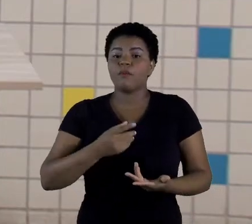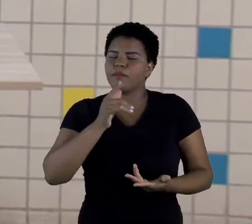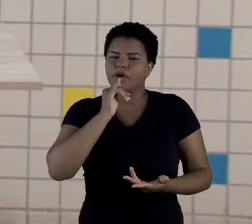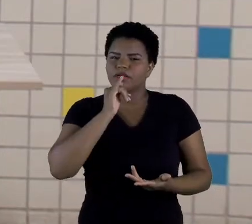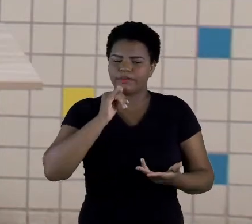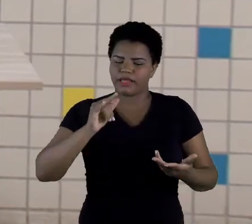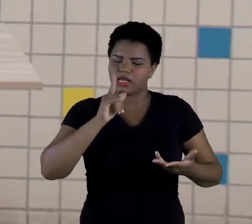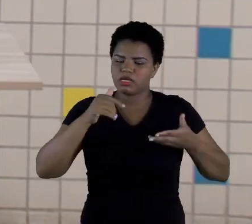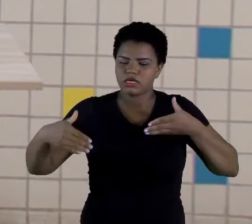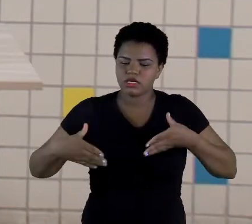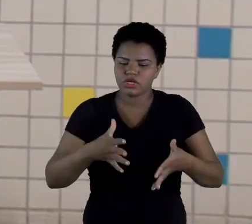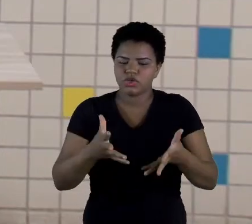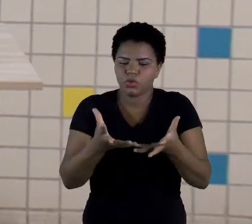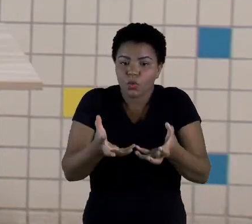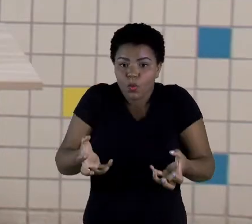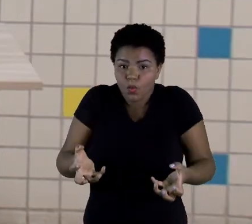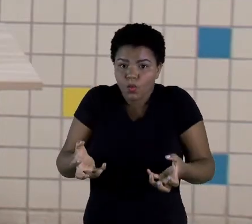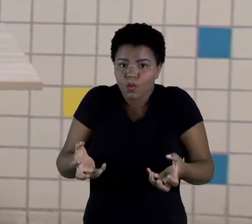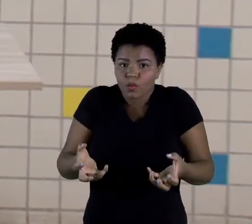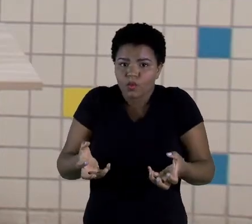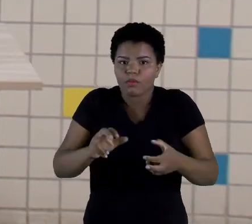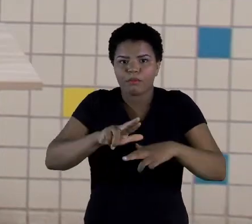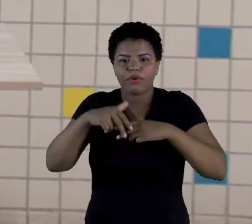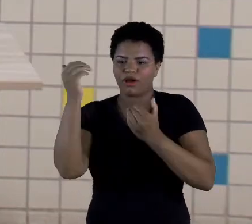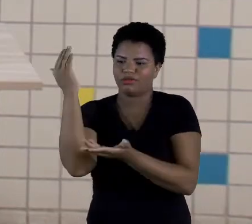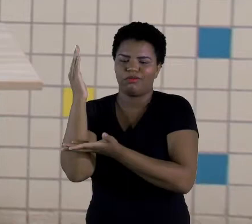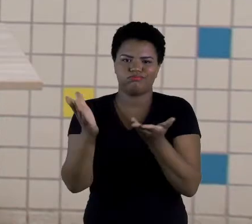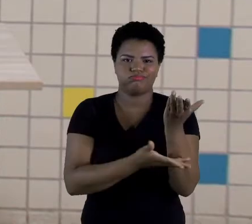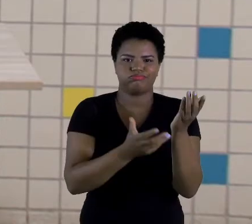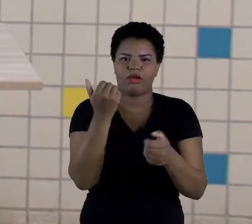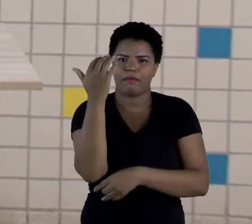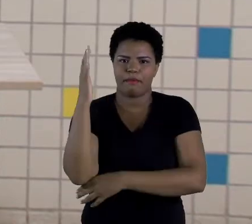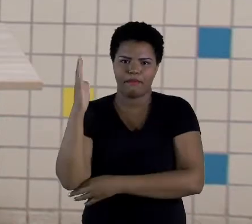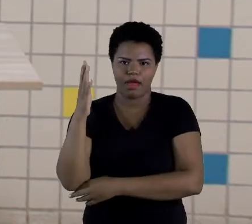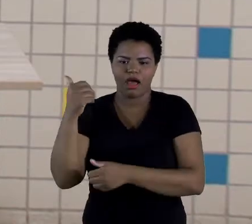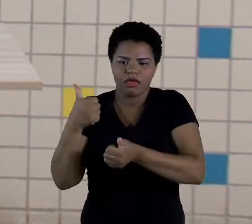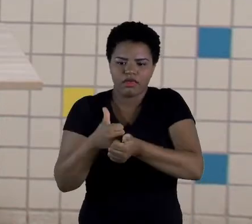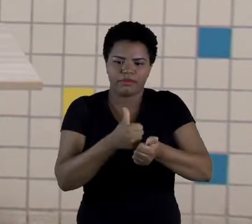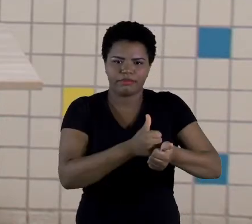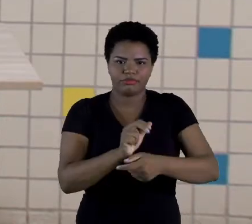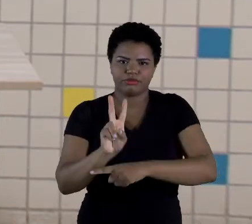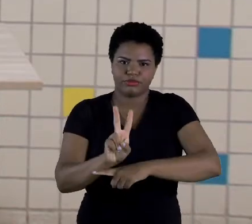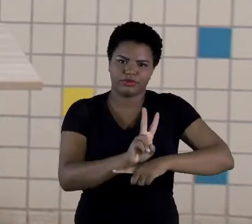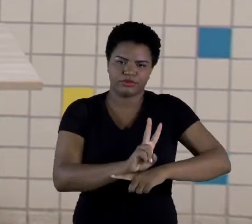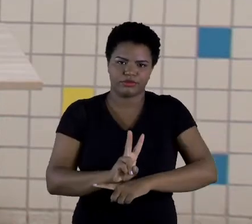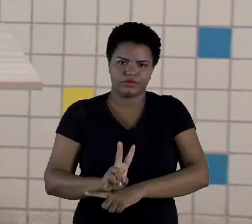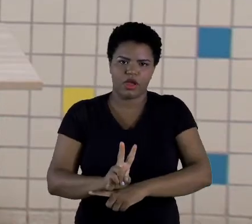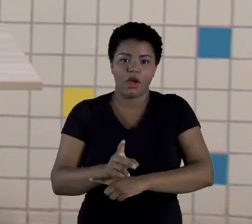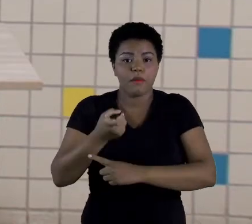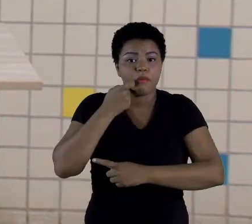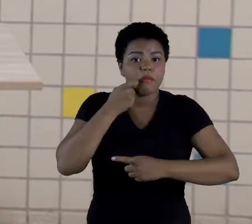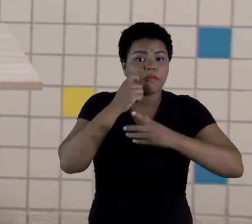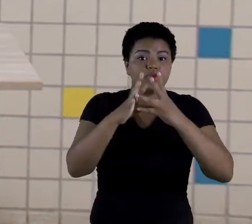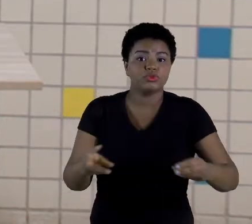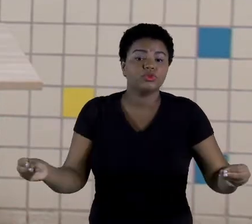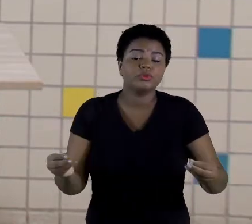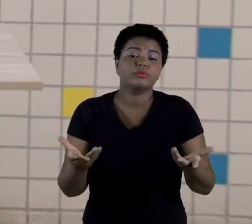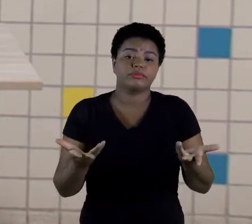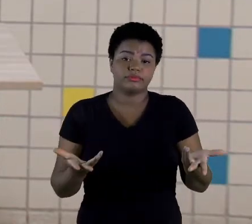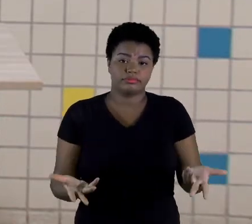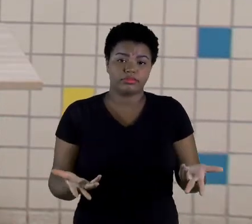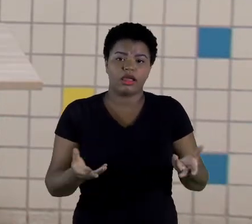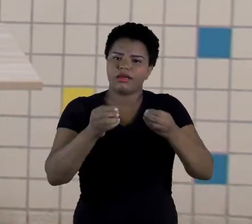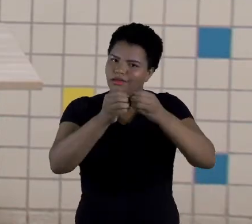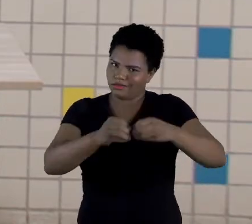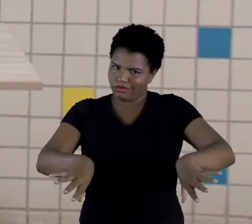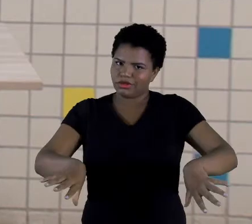ao desmatamento das suas matas ciliares, não é mesmo? Desaparecimento de peixes. é um prejuízo